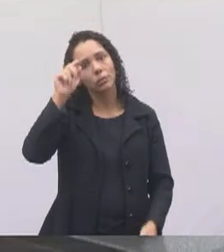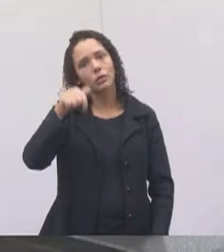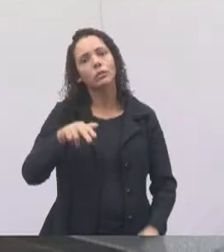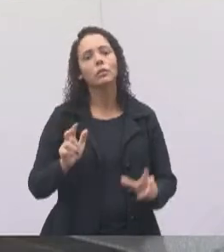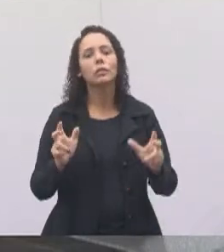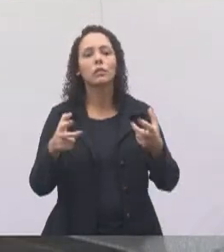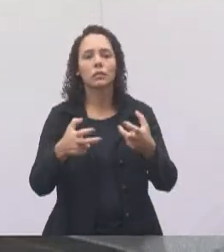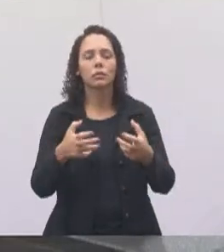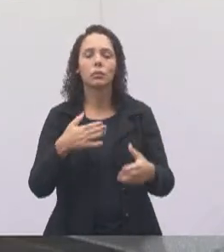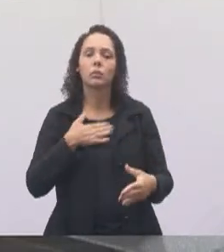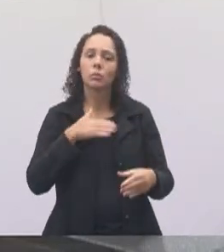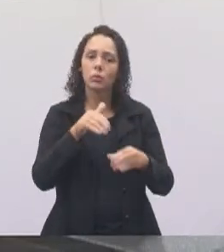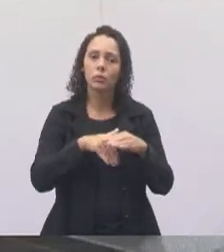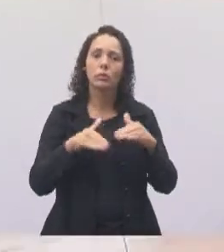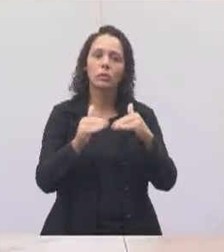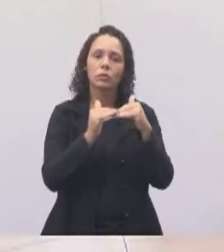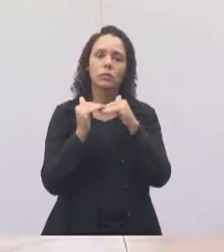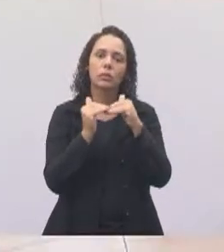voto é favorável.